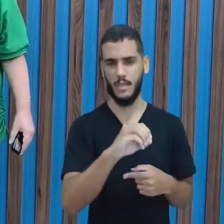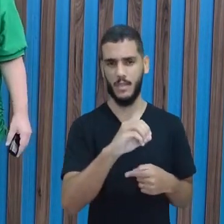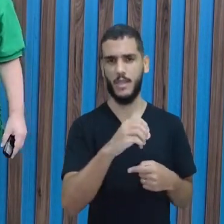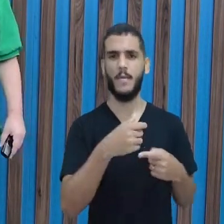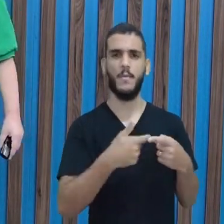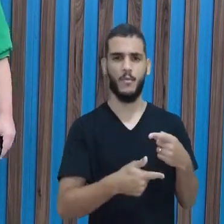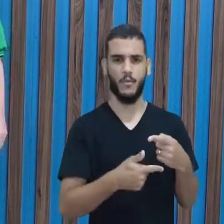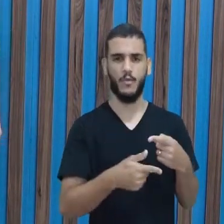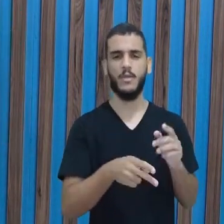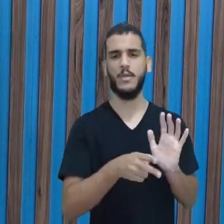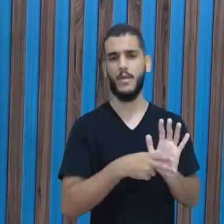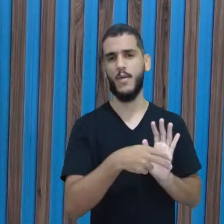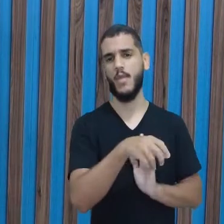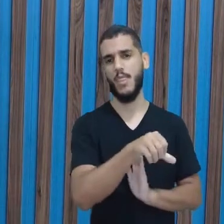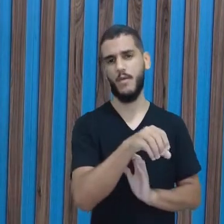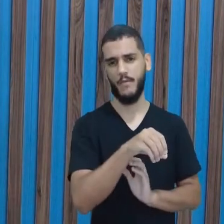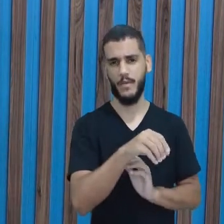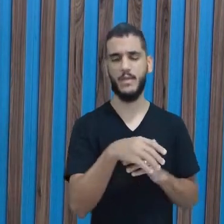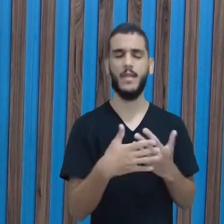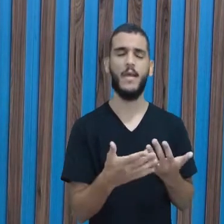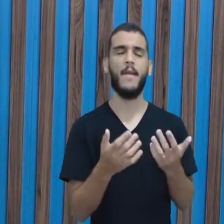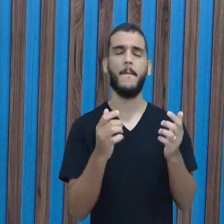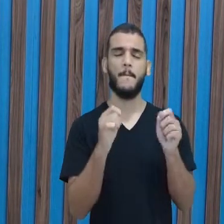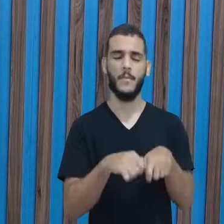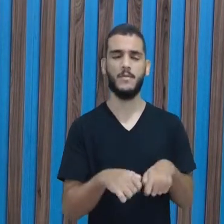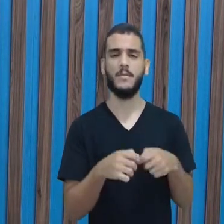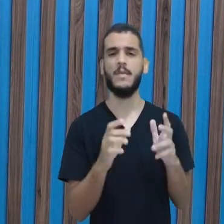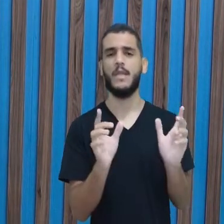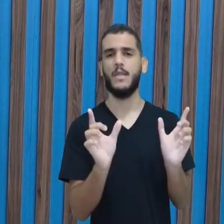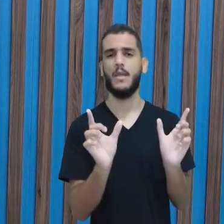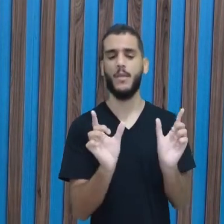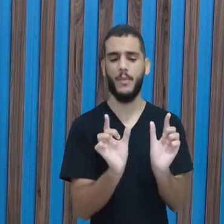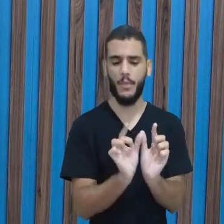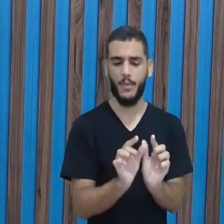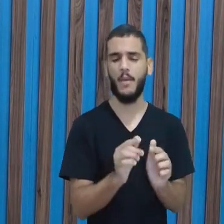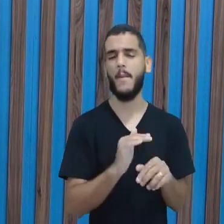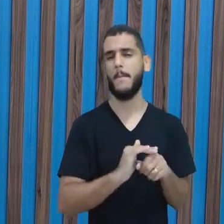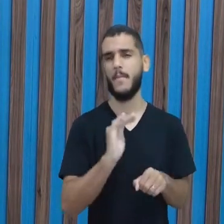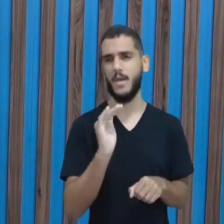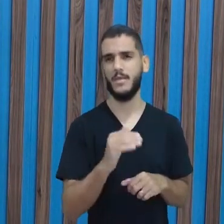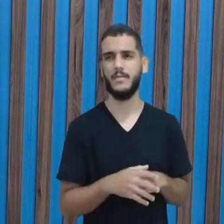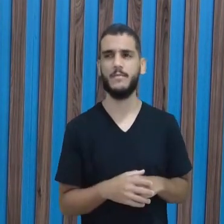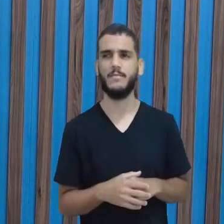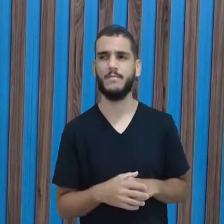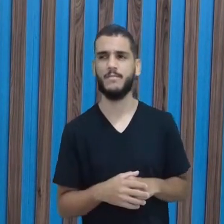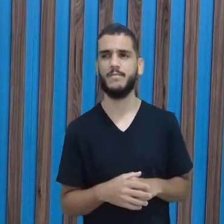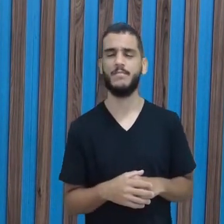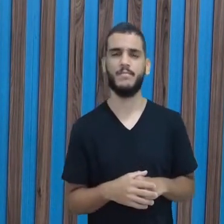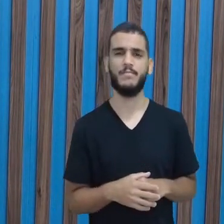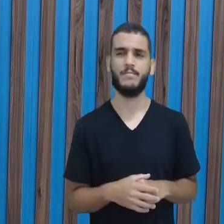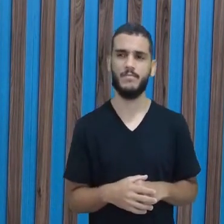ir simplificando mais ainda. Se eu simplificar por 60, 60 por 60